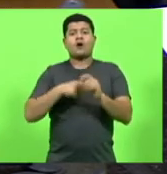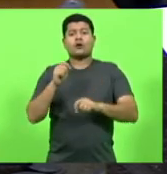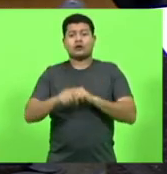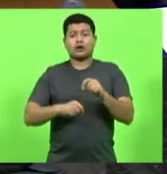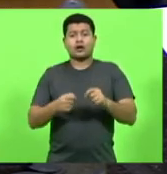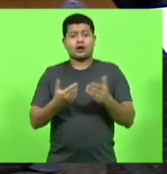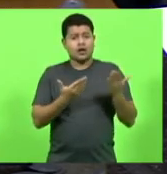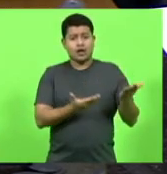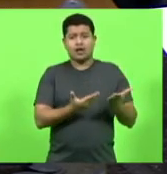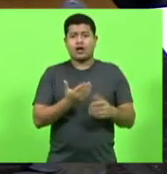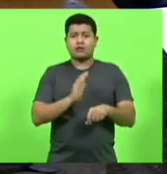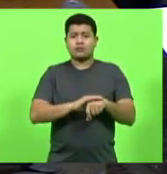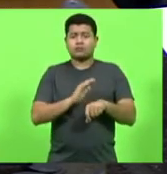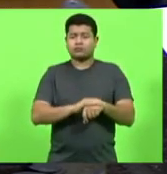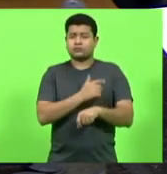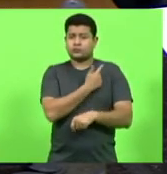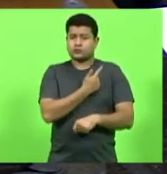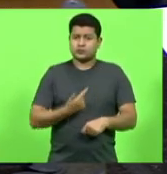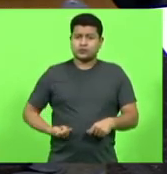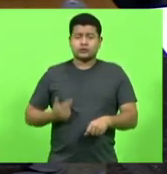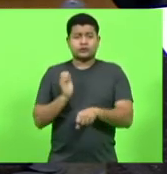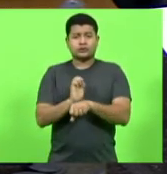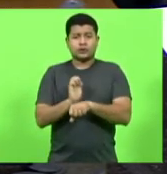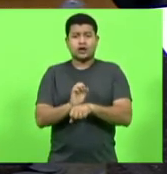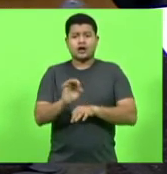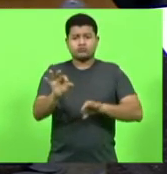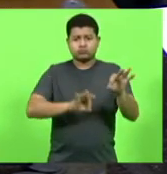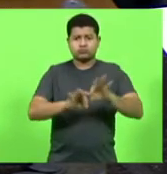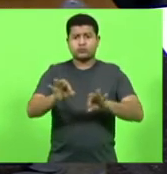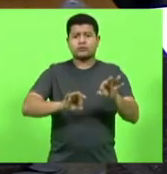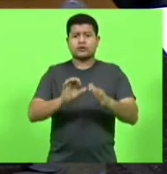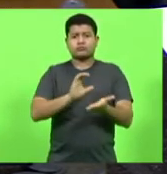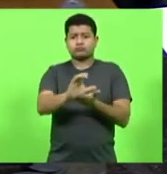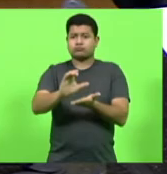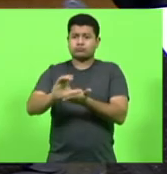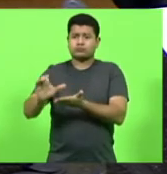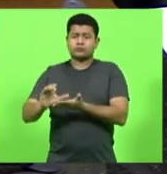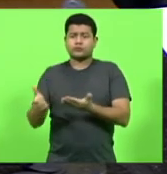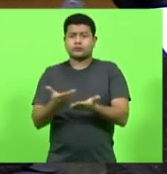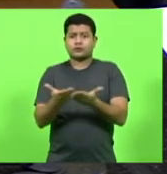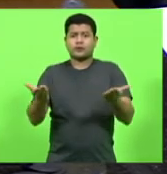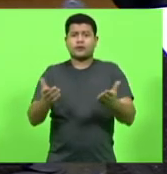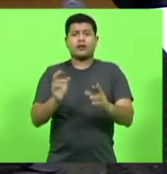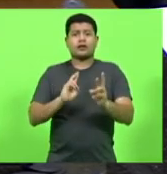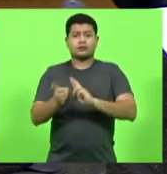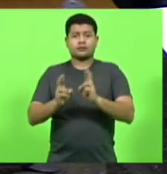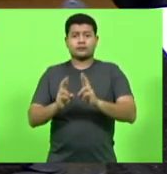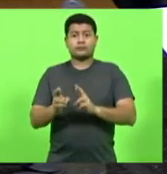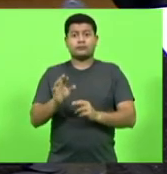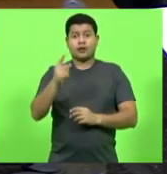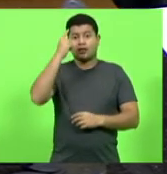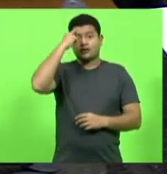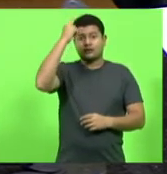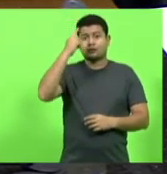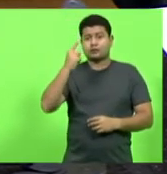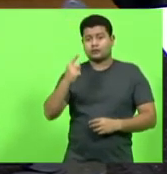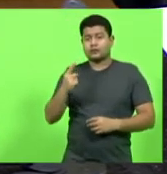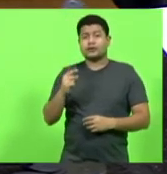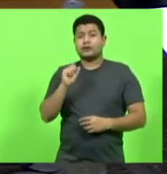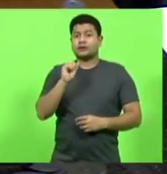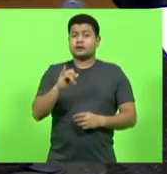os investimentos dos nossos recursos nessas estradas. Mas vale lembrar, se é que temos uma